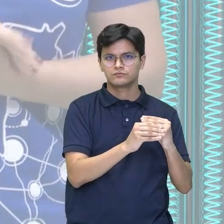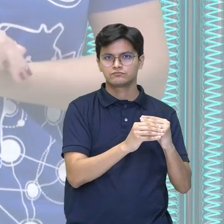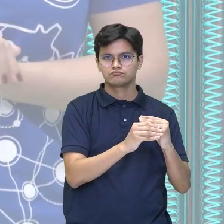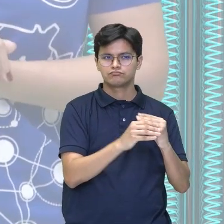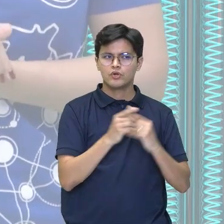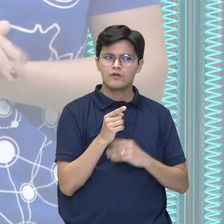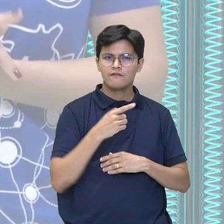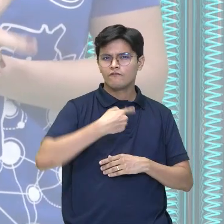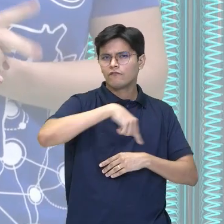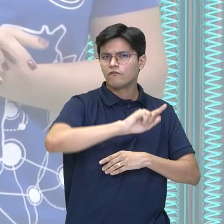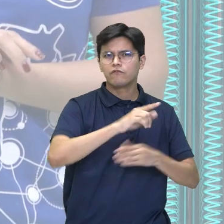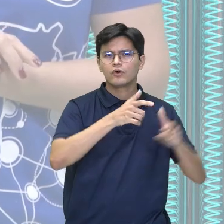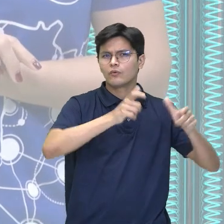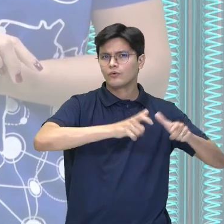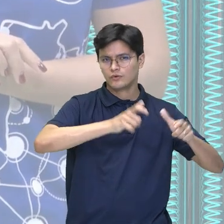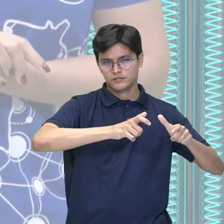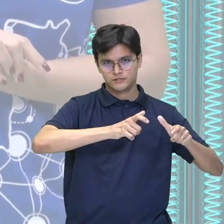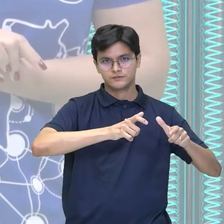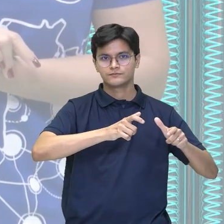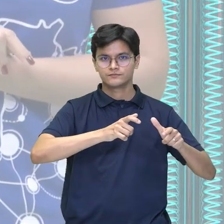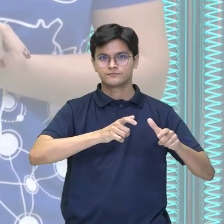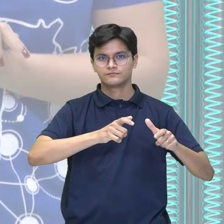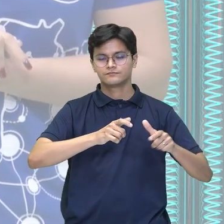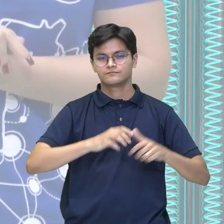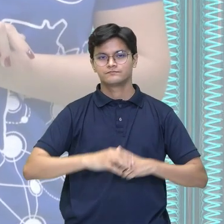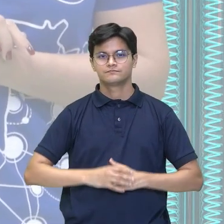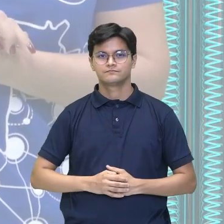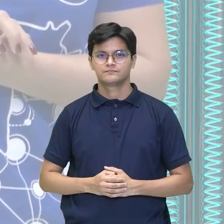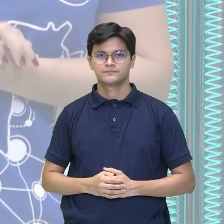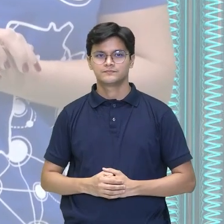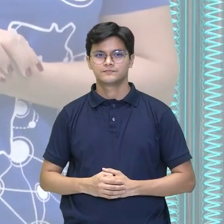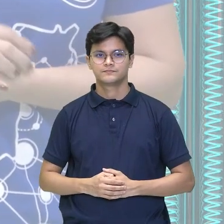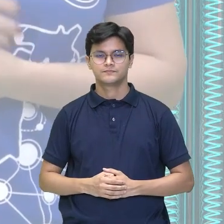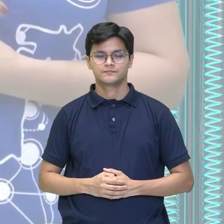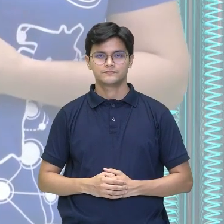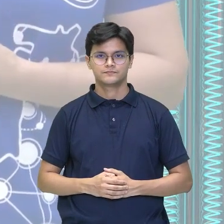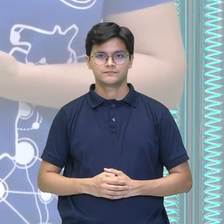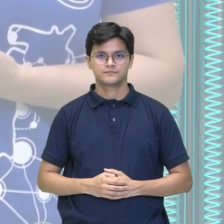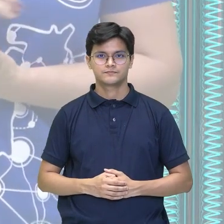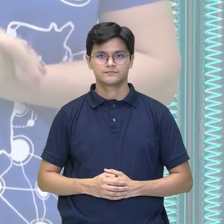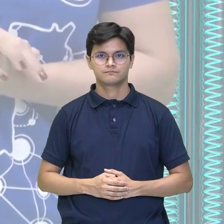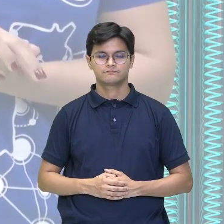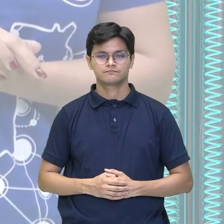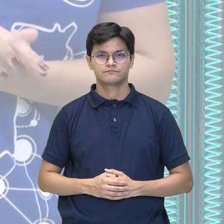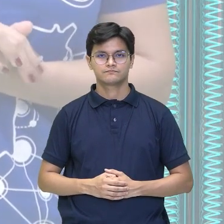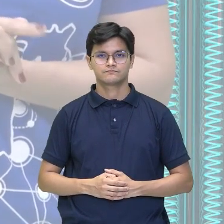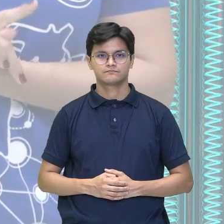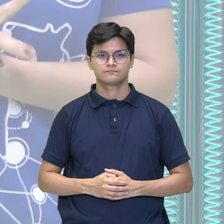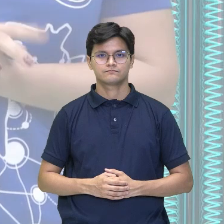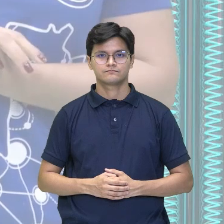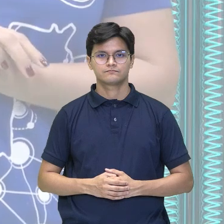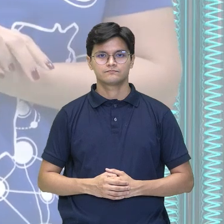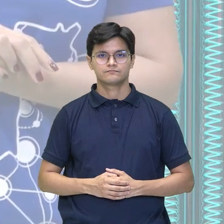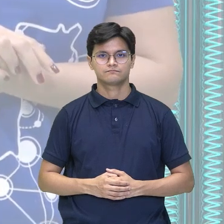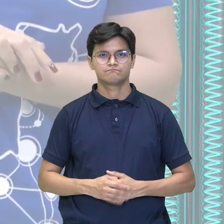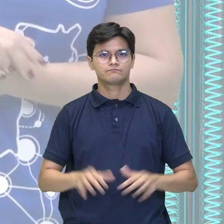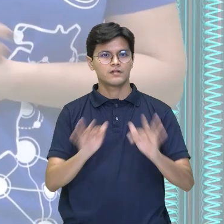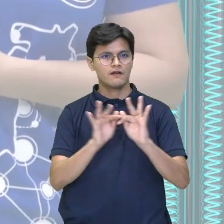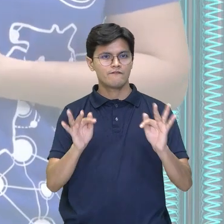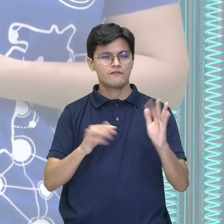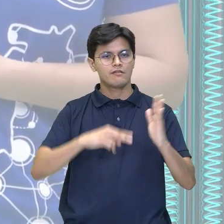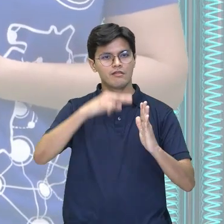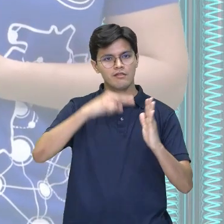ver o restante da oração. Where did they go on their, finalizando aqui a questão, their